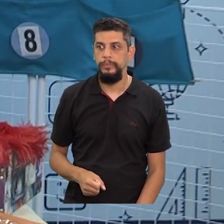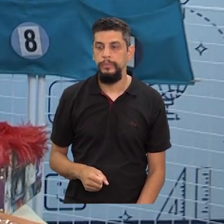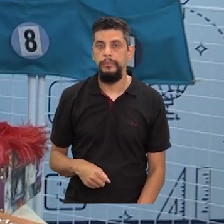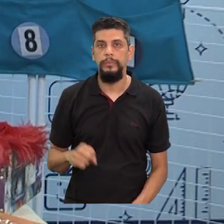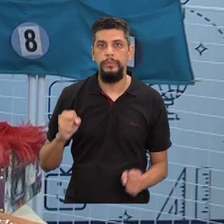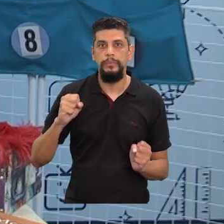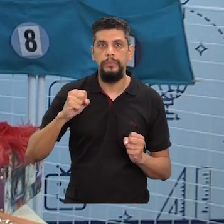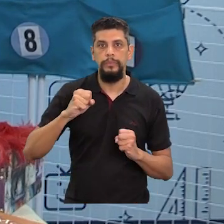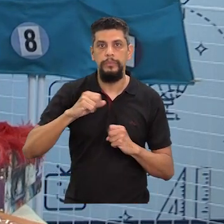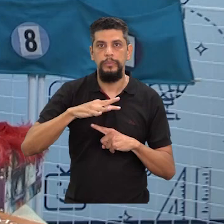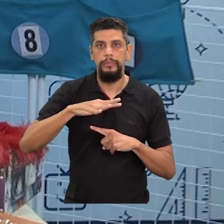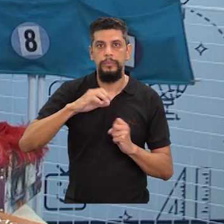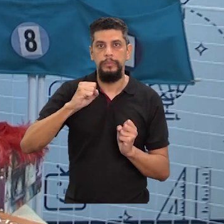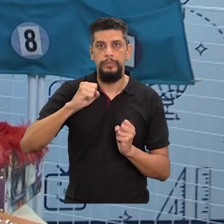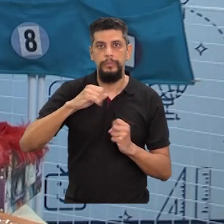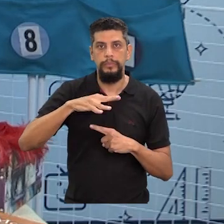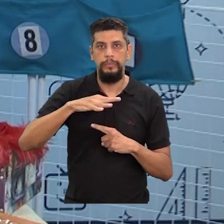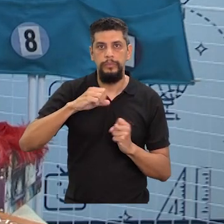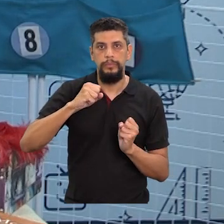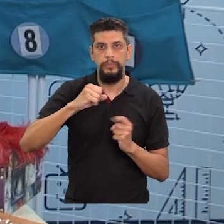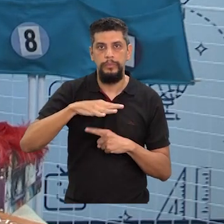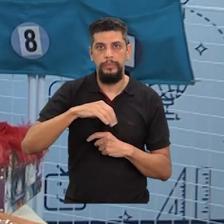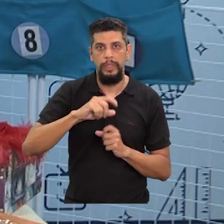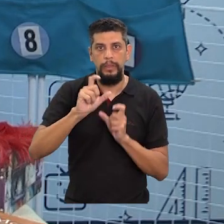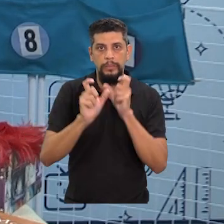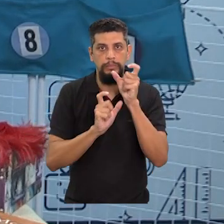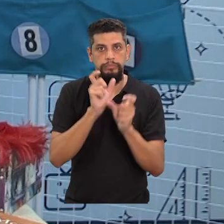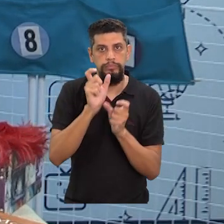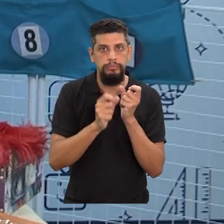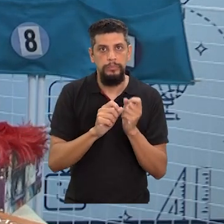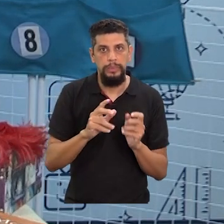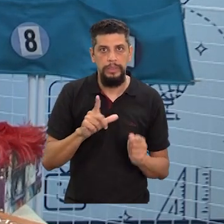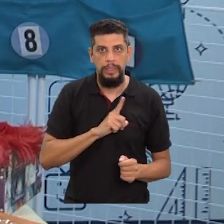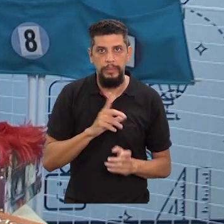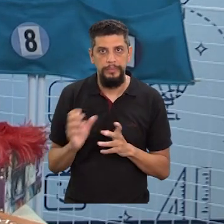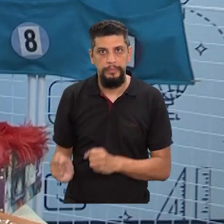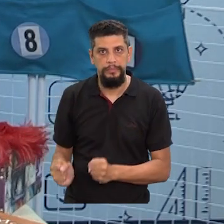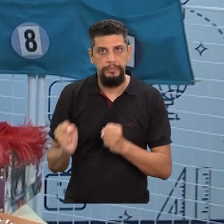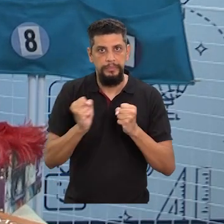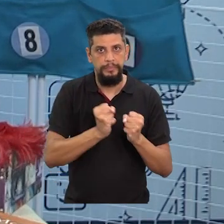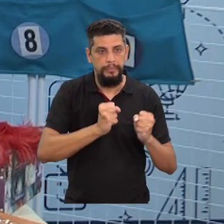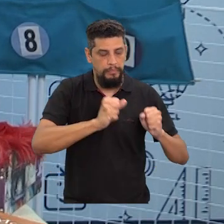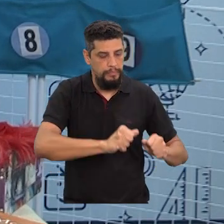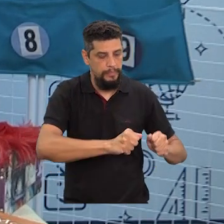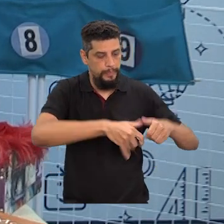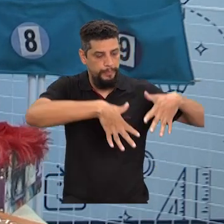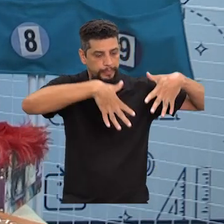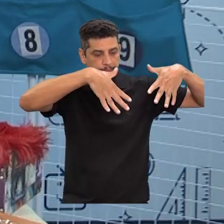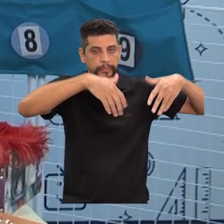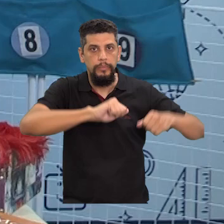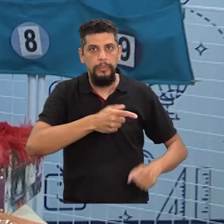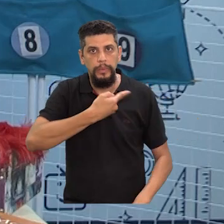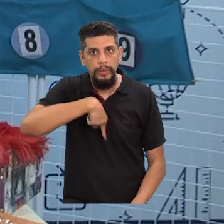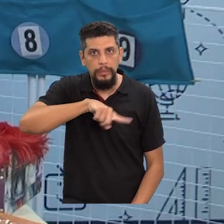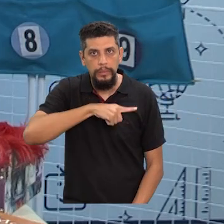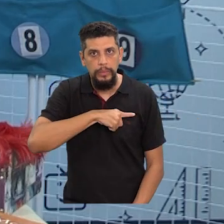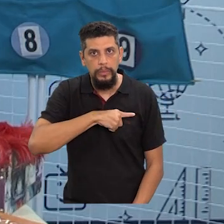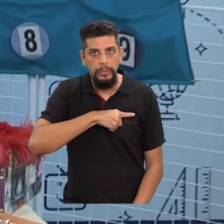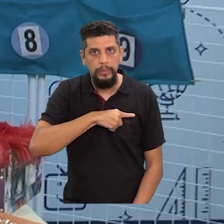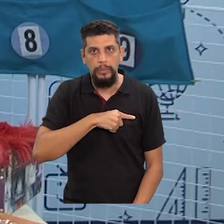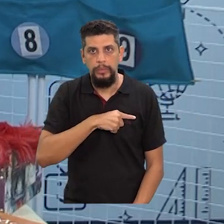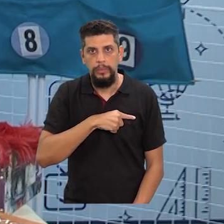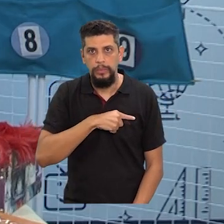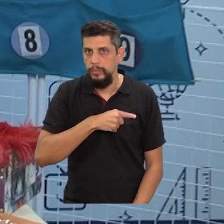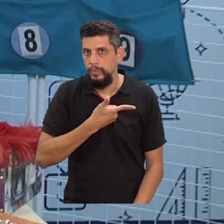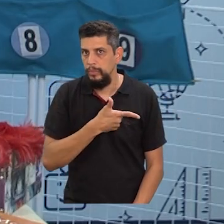Gente, nos mitos aparecem então esses seres sobrenaturais com poderes mágicos também, com poderes que a gente,